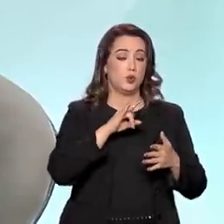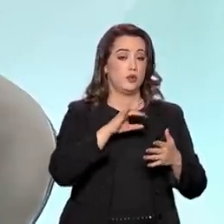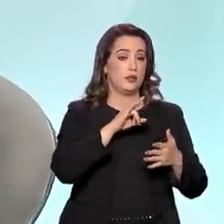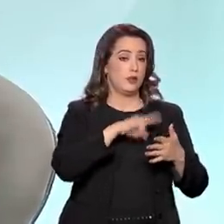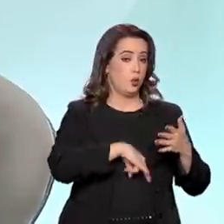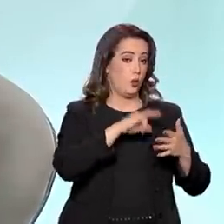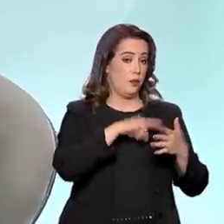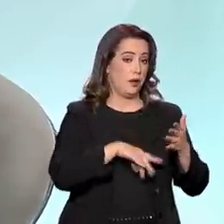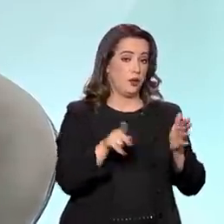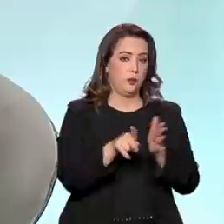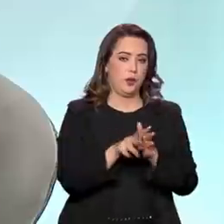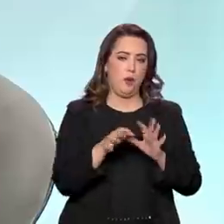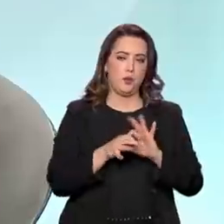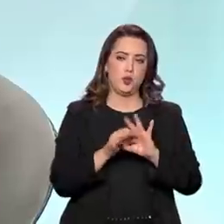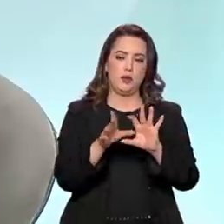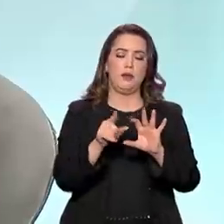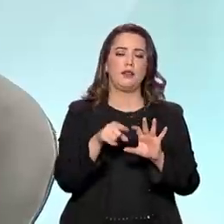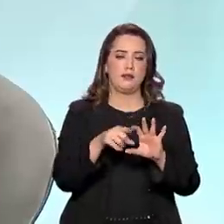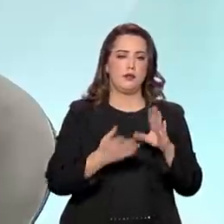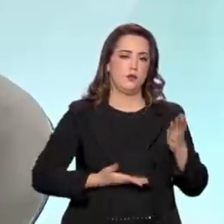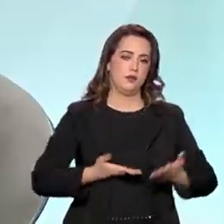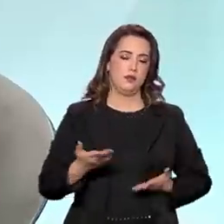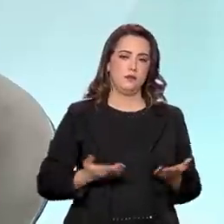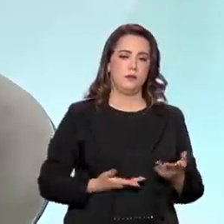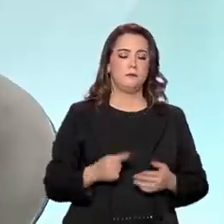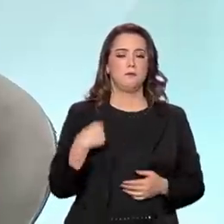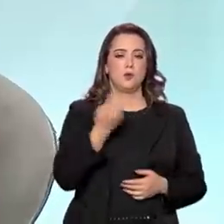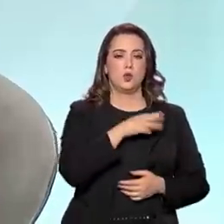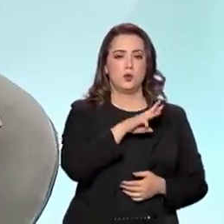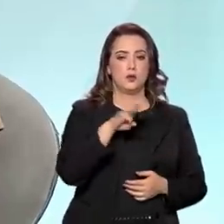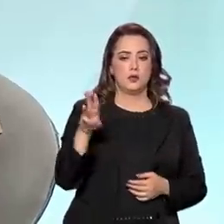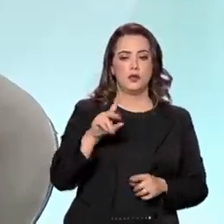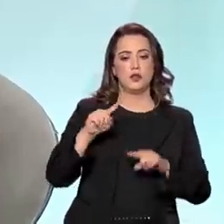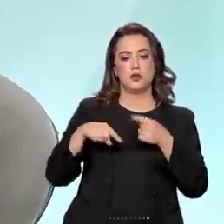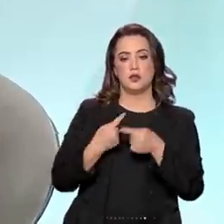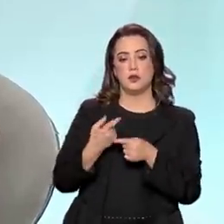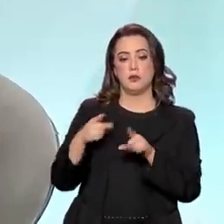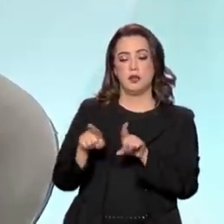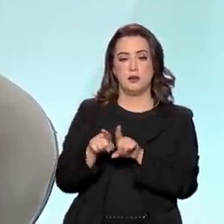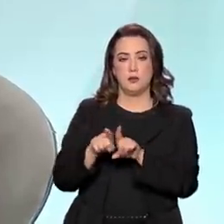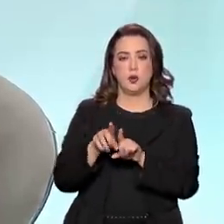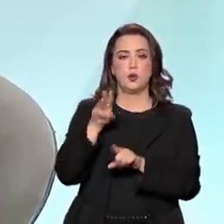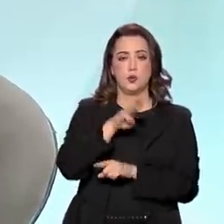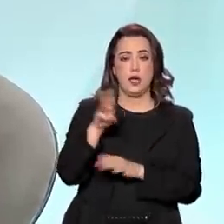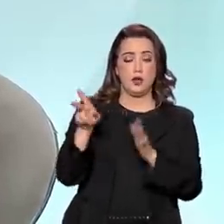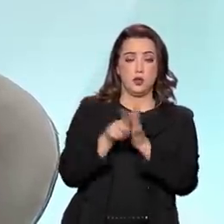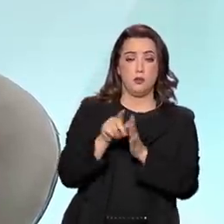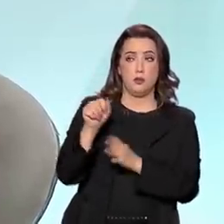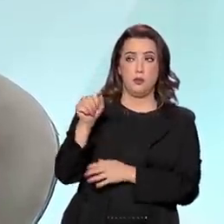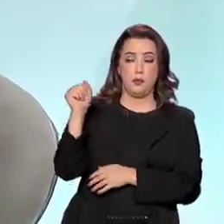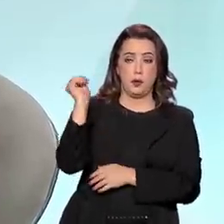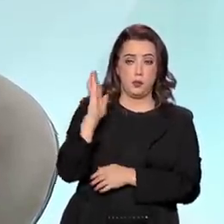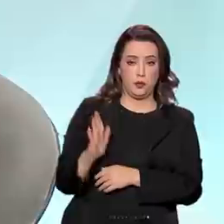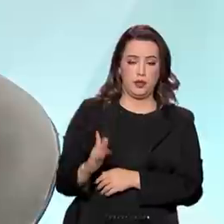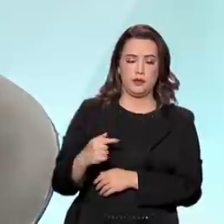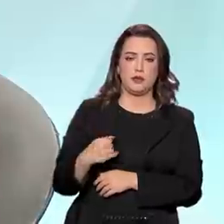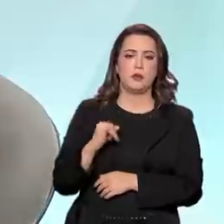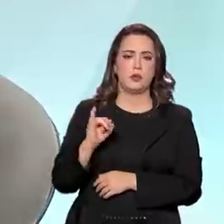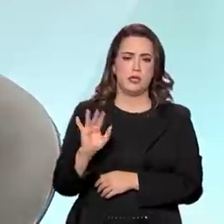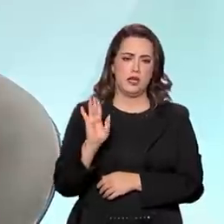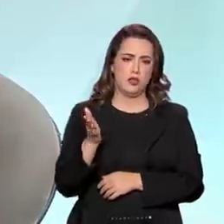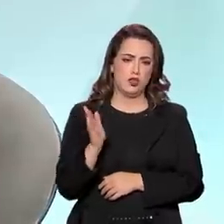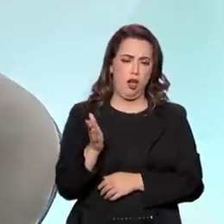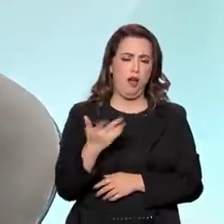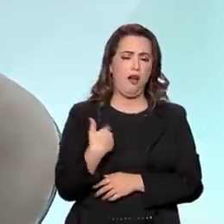né no nosso site e e brevemente estará também no meu gov br se ele for um pouco mais velho não